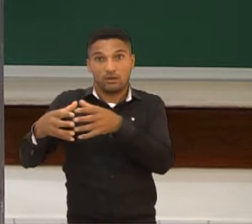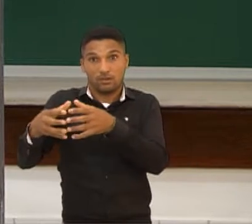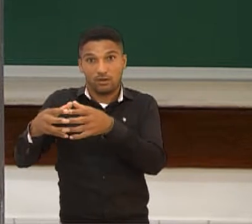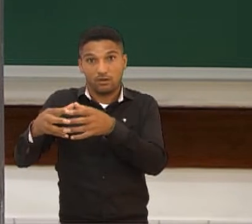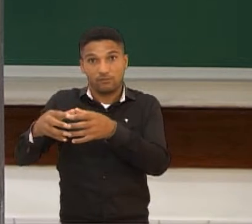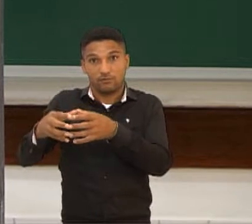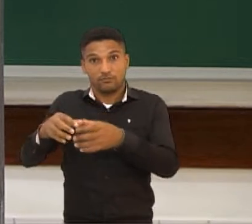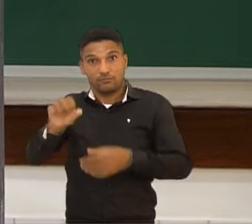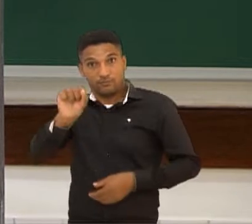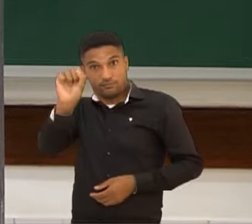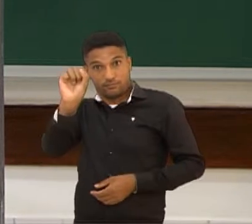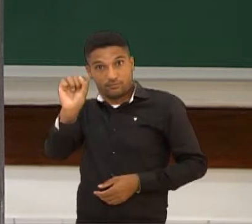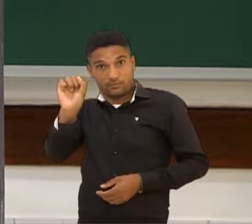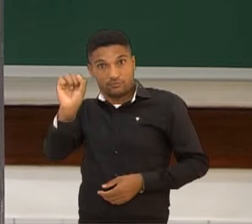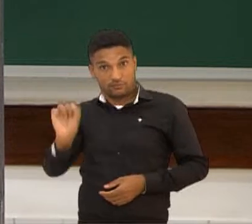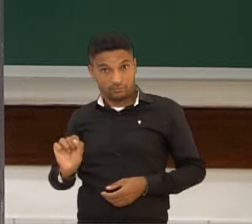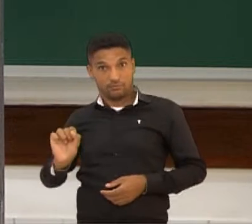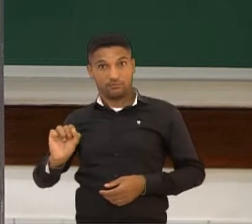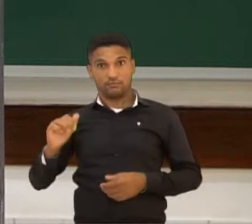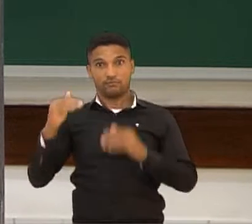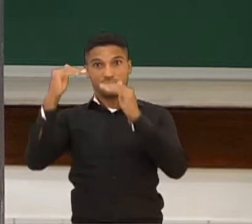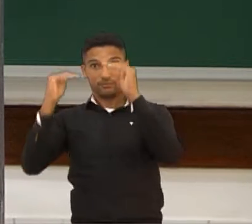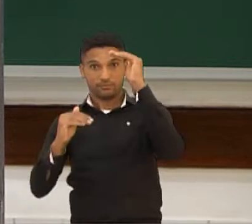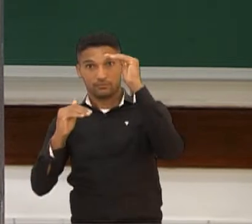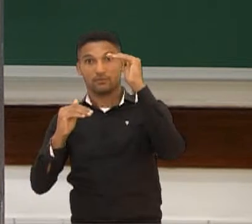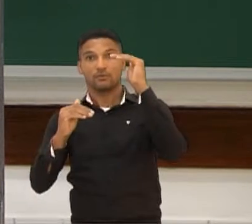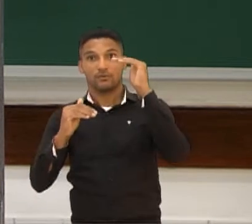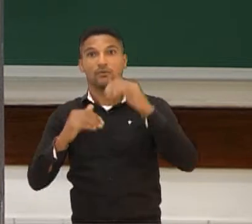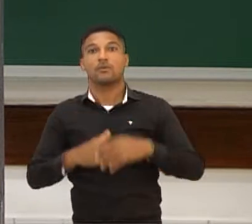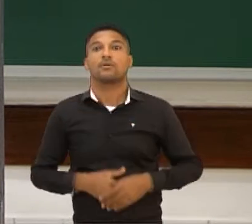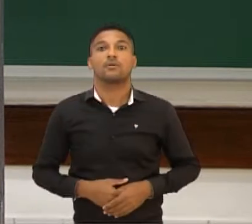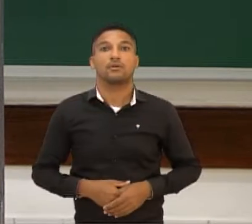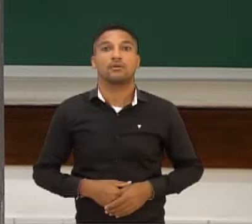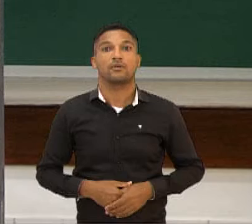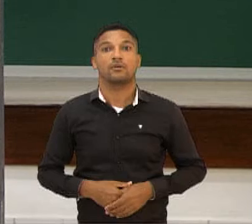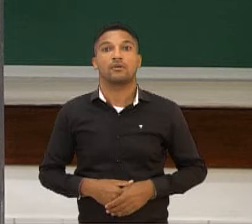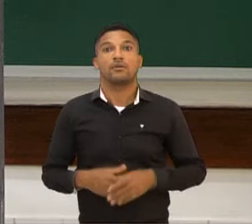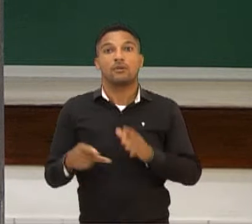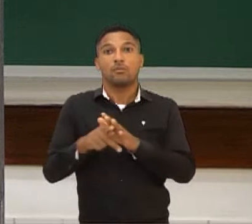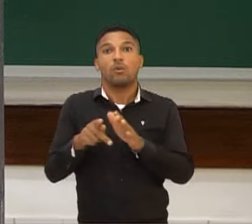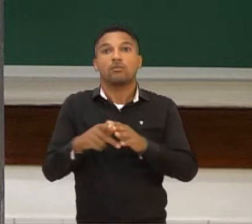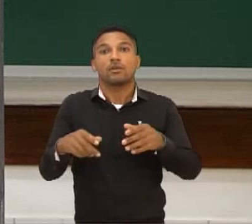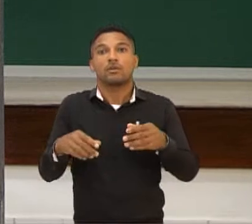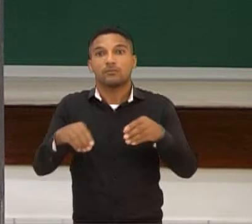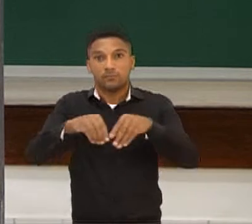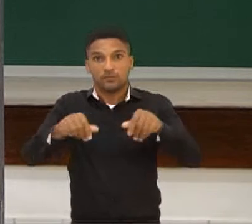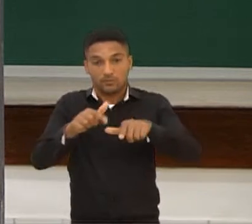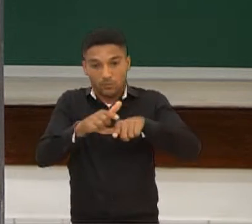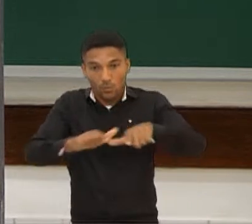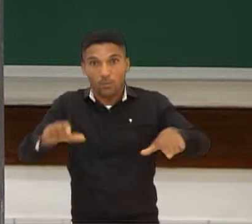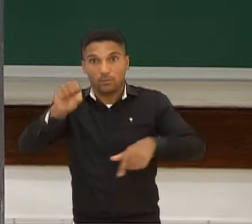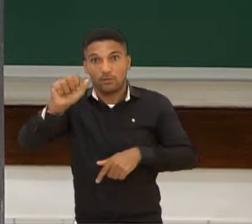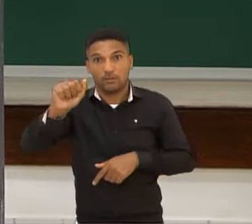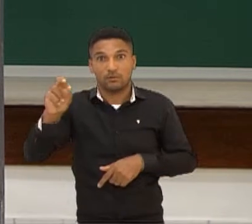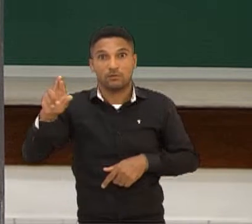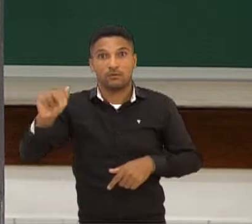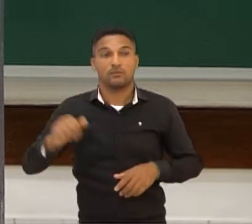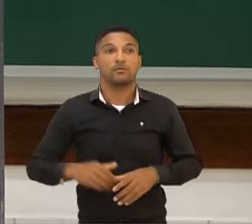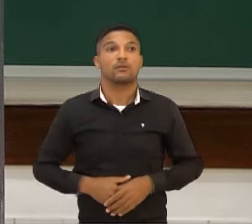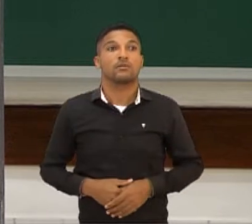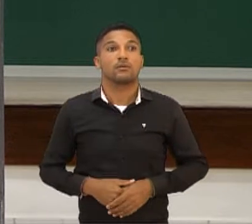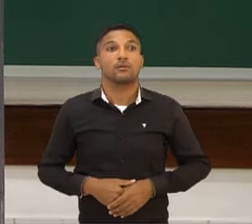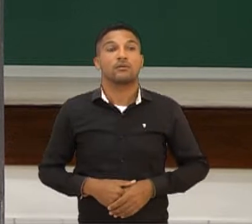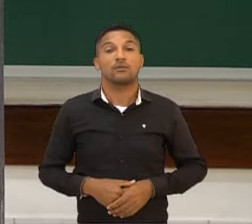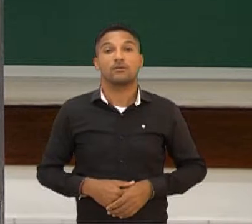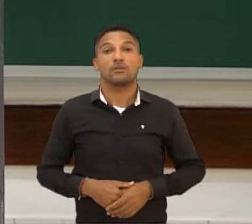subsaariana, abaixo do Saara, que são essa região que a gente está estudando aqui. Nós também vamos